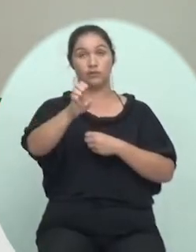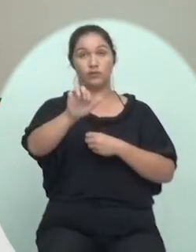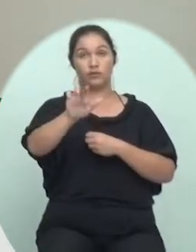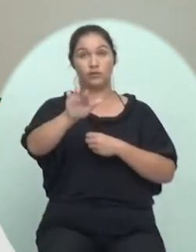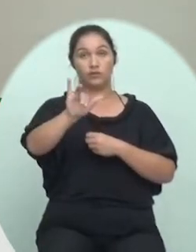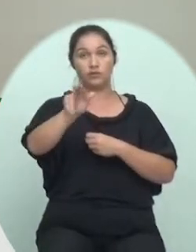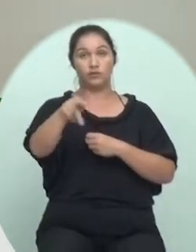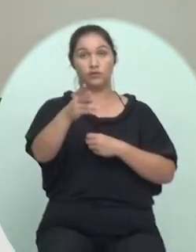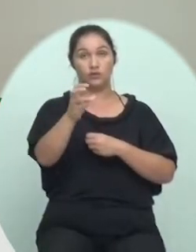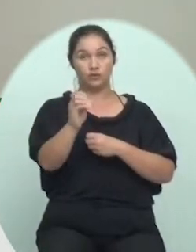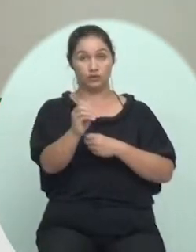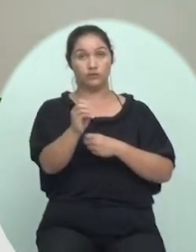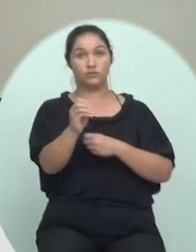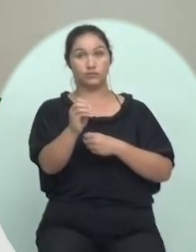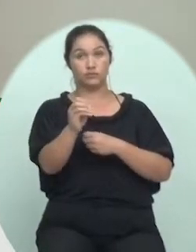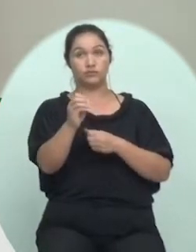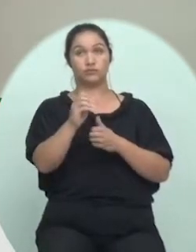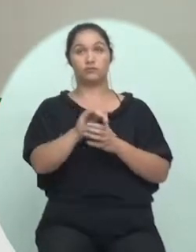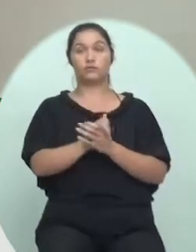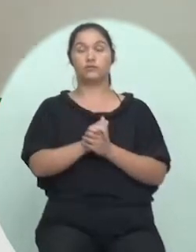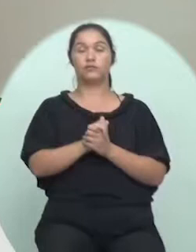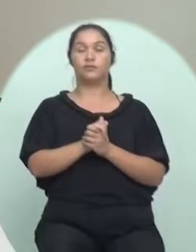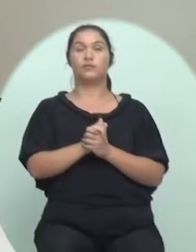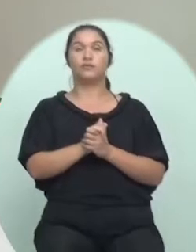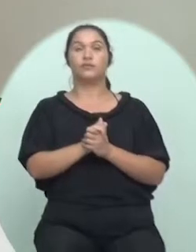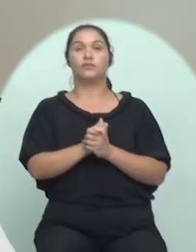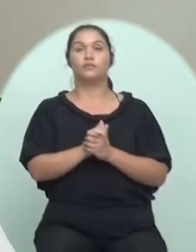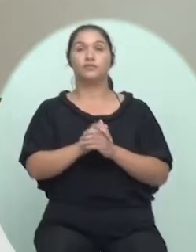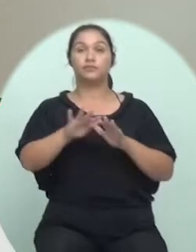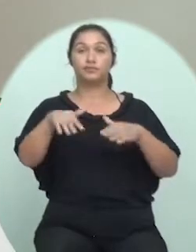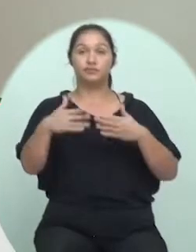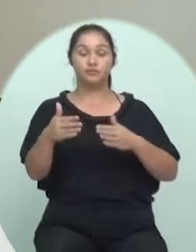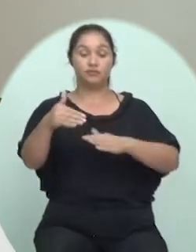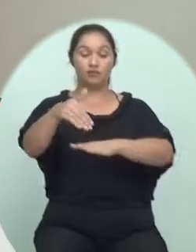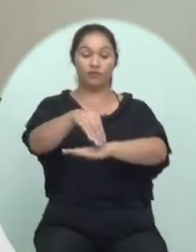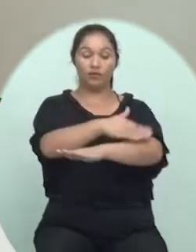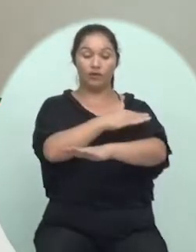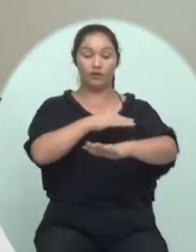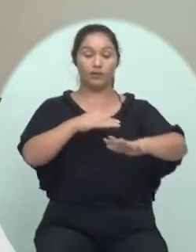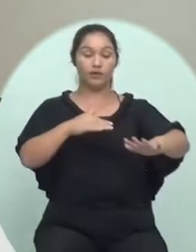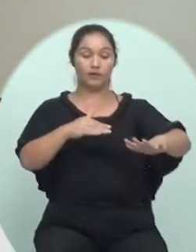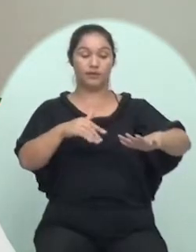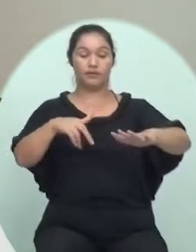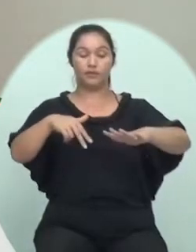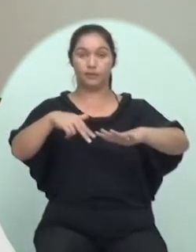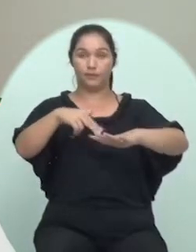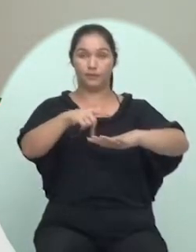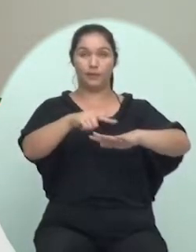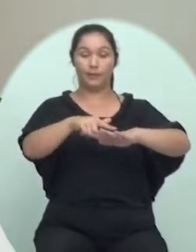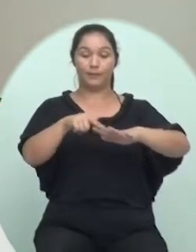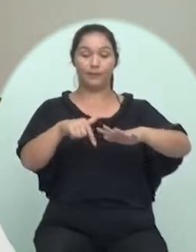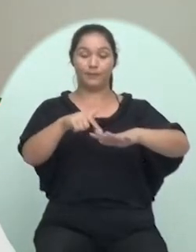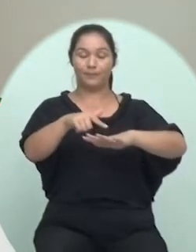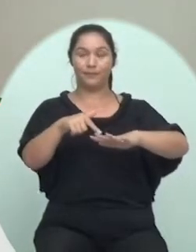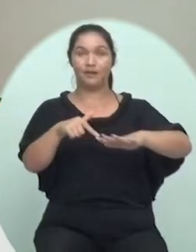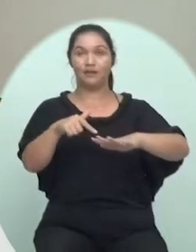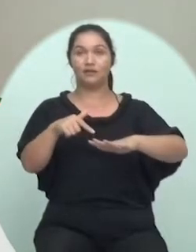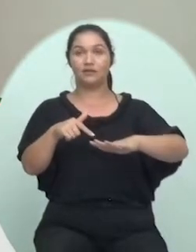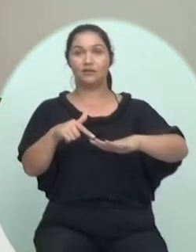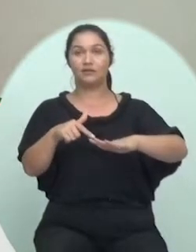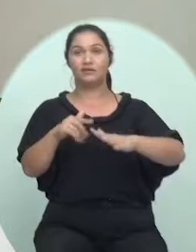colocada, solicitada na época, não pela igreja, mas pelo morador. E, infelizmente, essa faixa